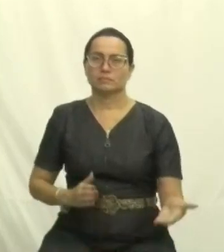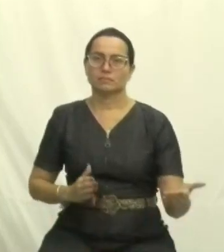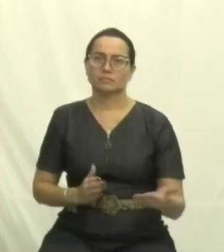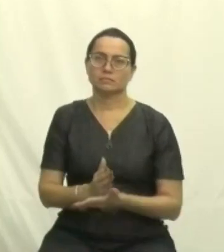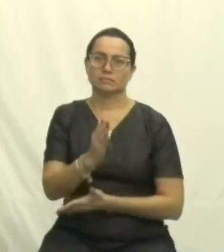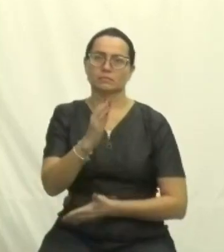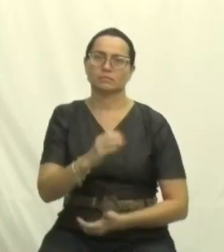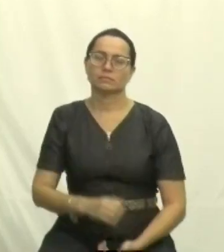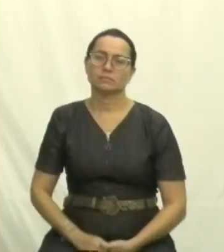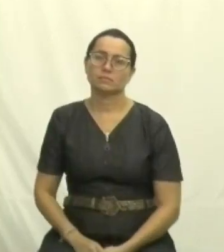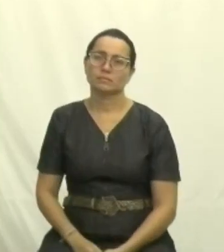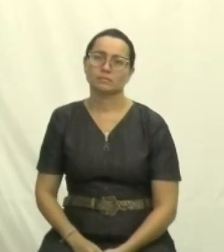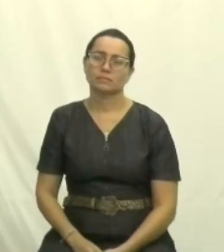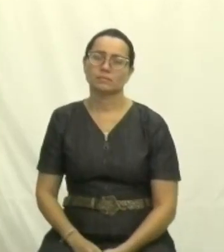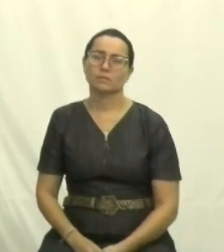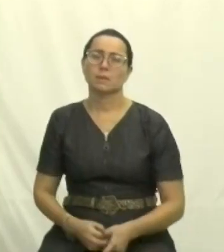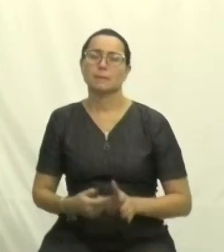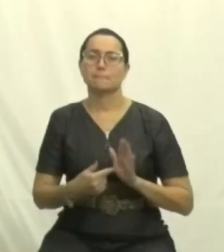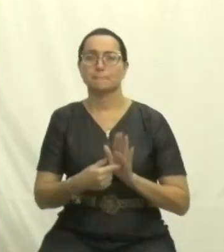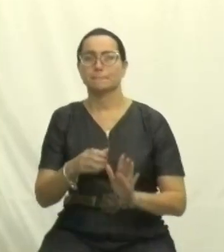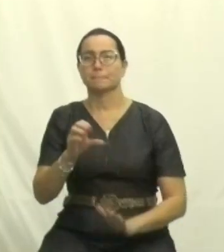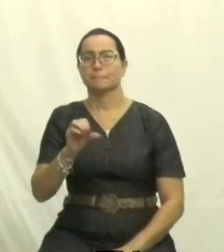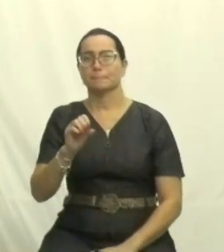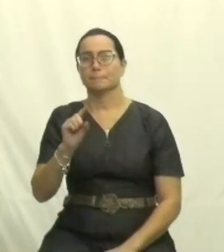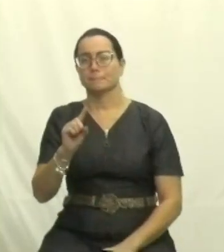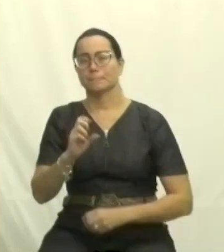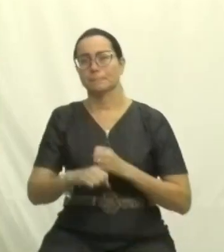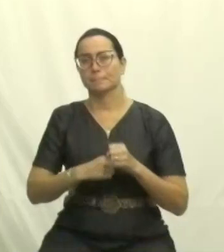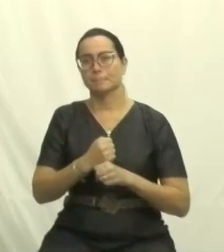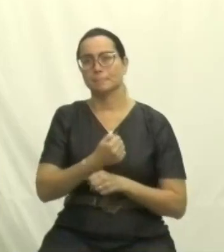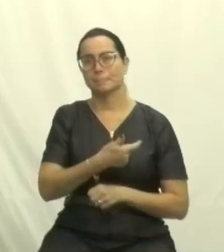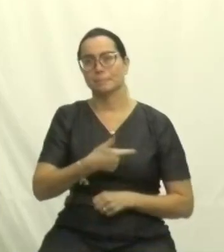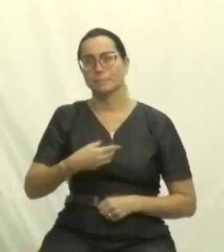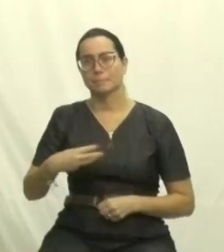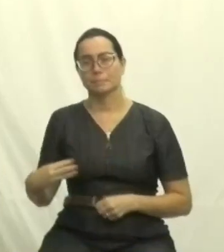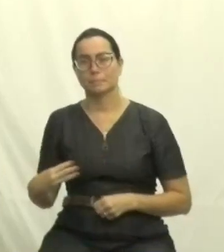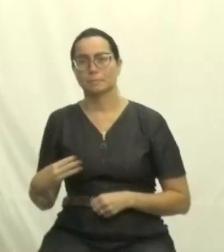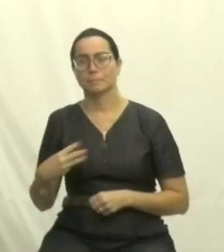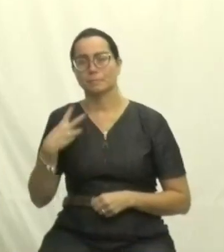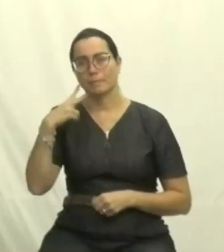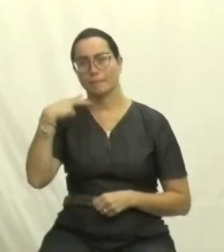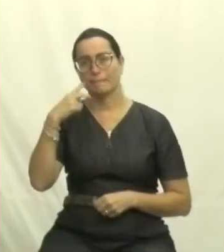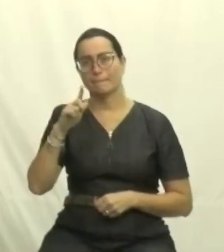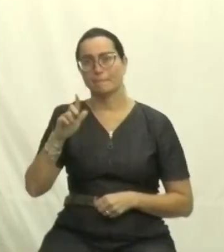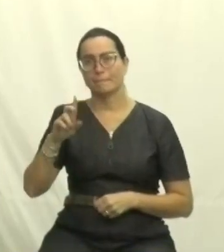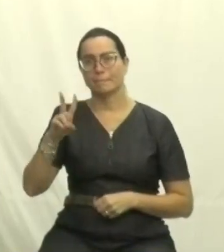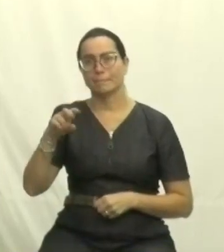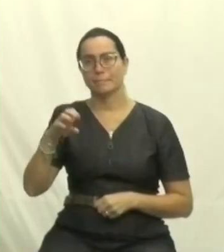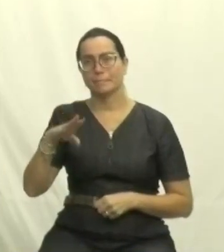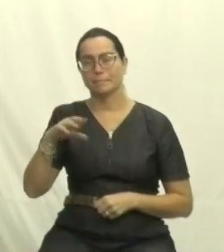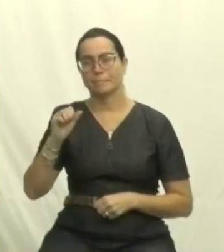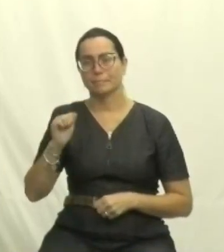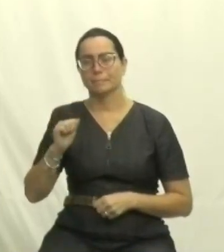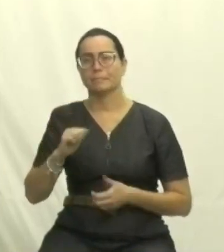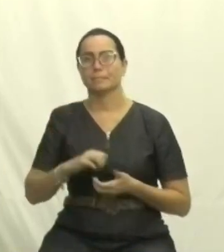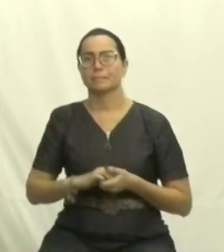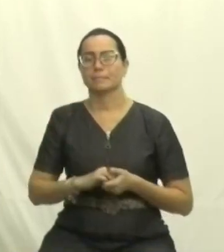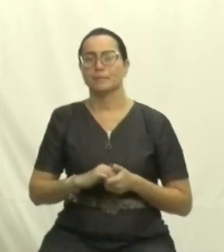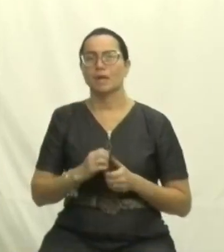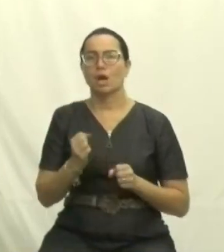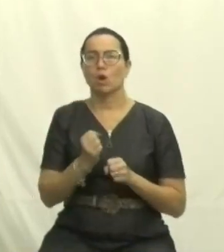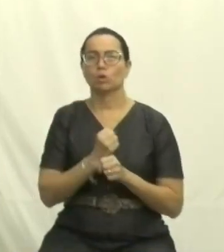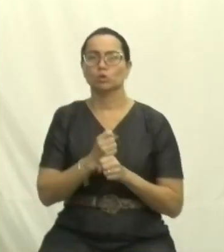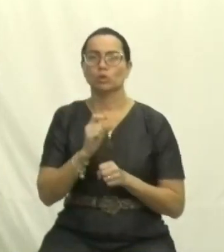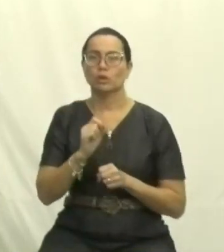por unanimidade. Indicação 91/2023, autora Giovana Benedetti Zanetti. Construção de uma lombada na rua